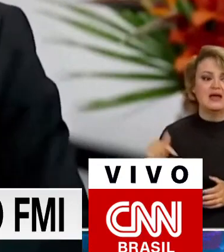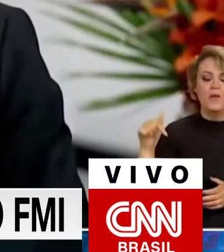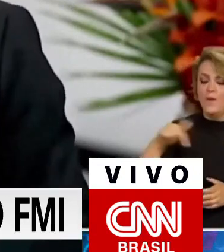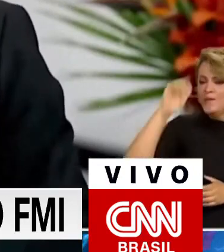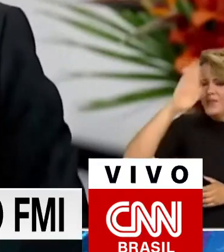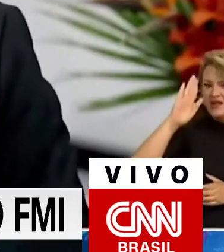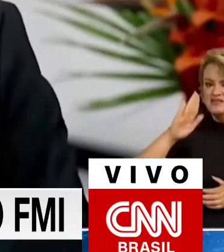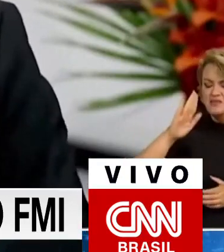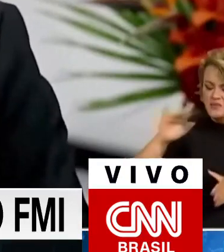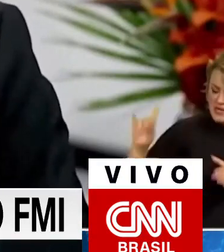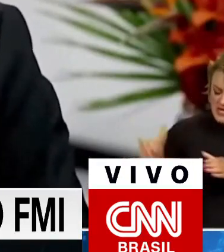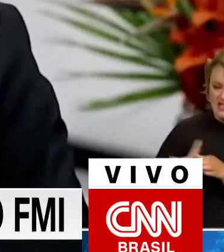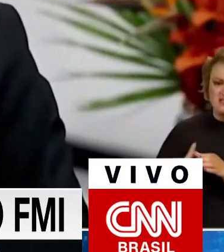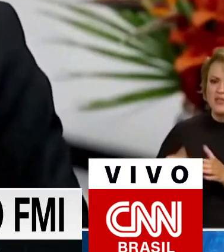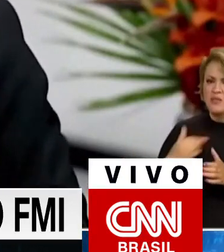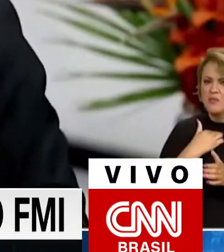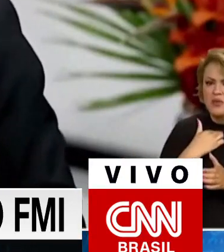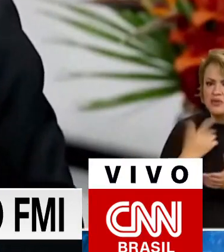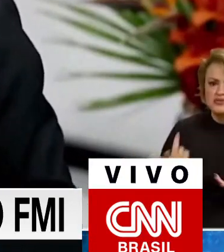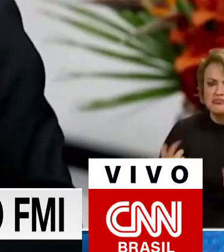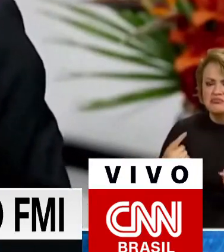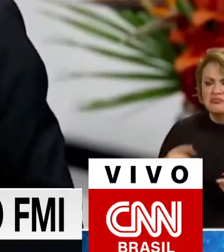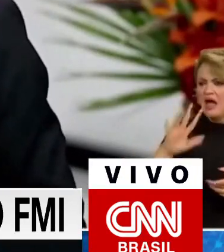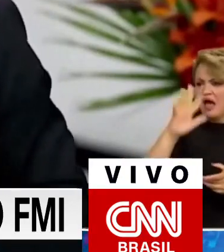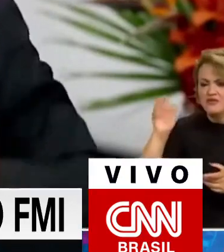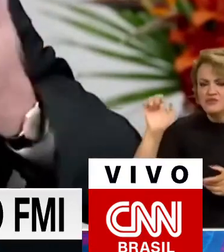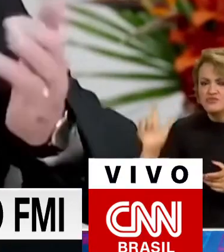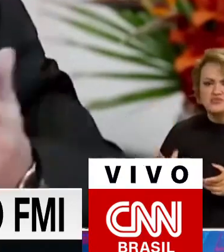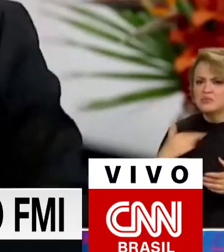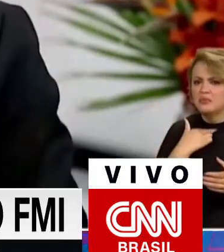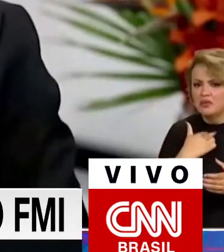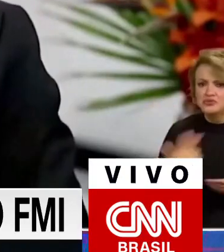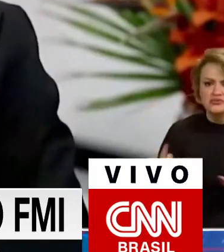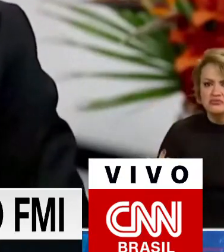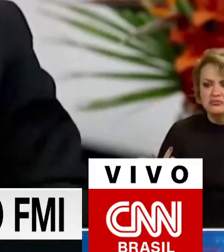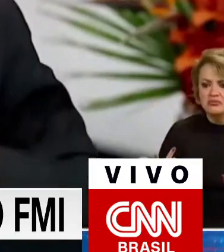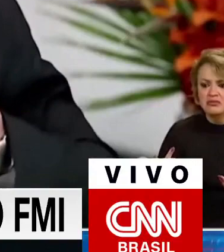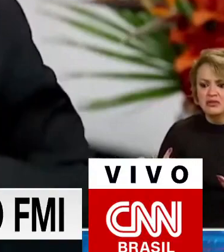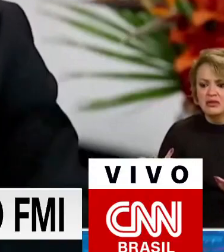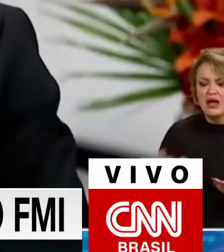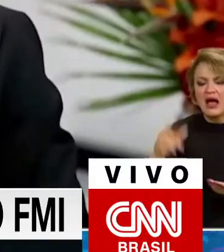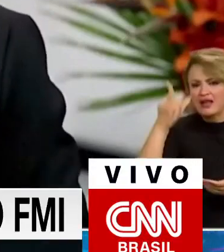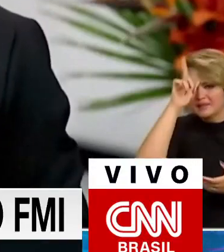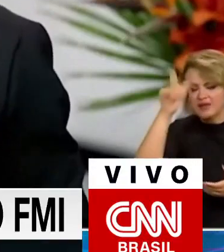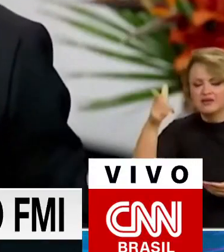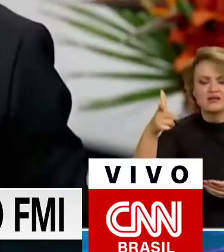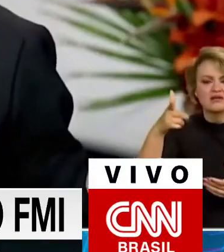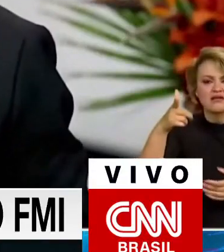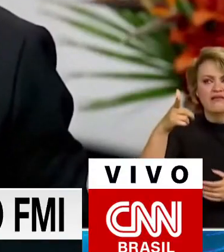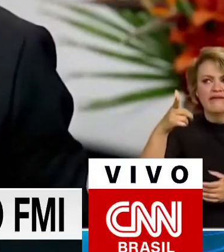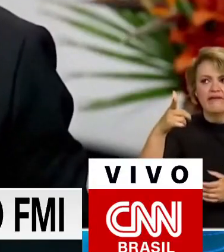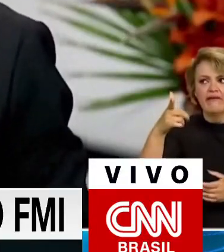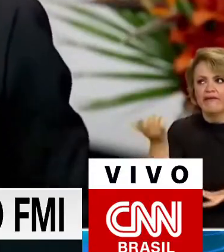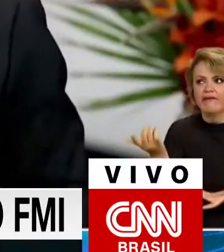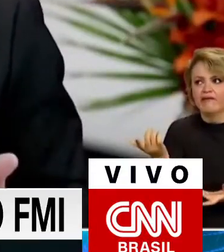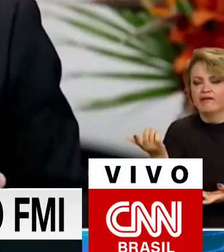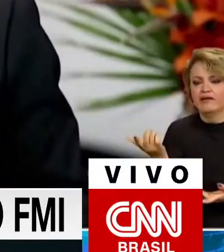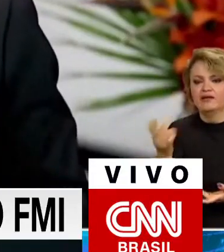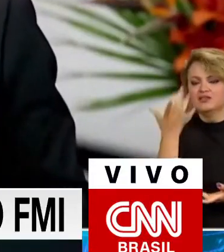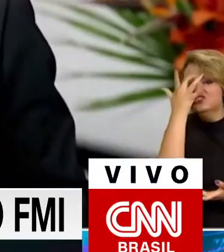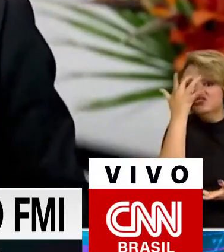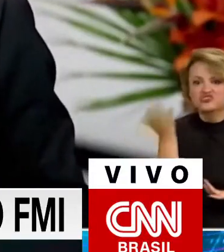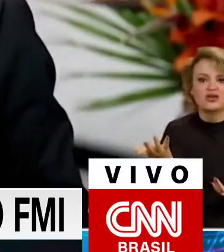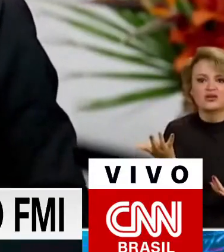que arrecada, estava endividada e o Macri tinha tomado 42 bilhões de dólares no mercado, mas o mercado começou